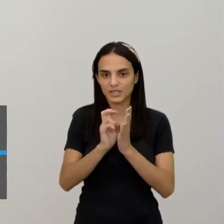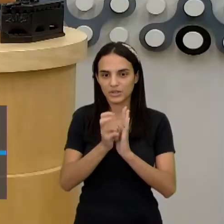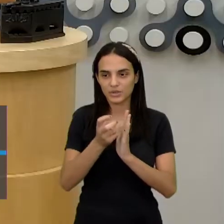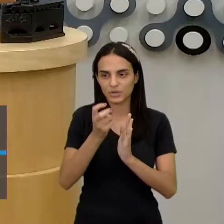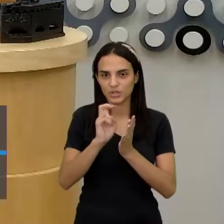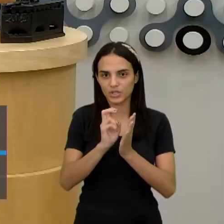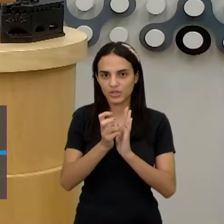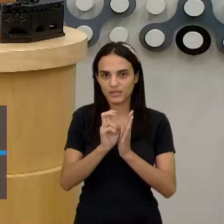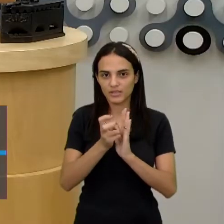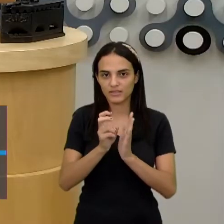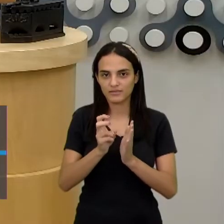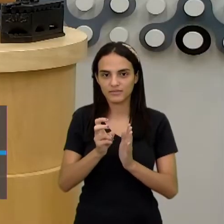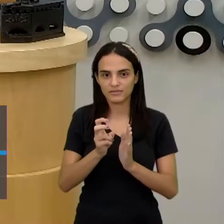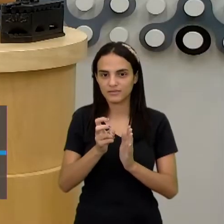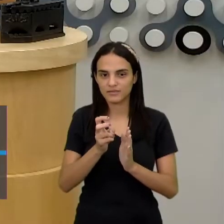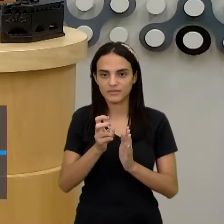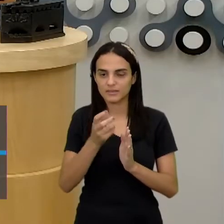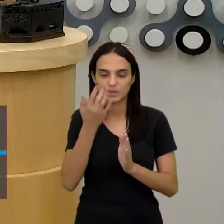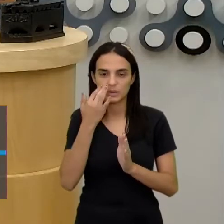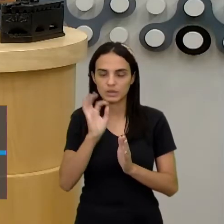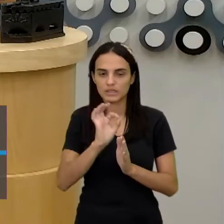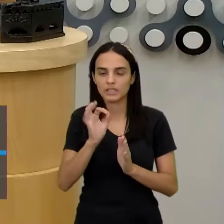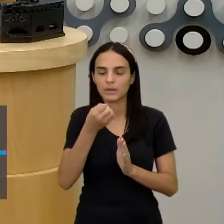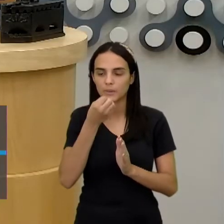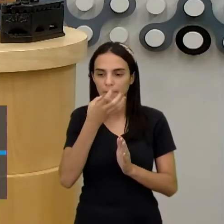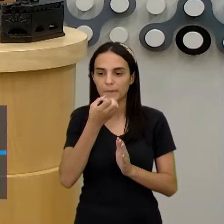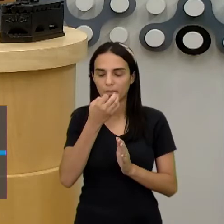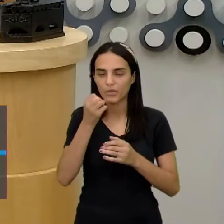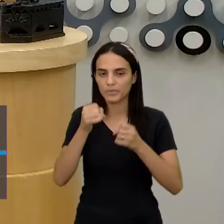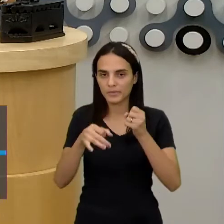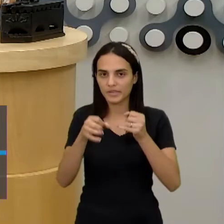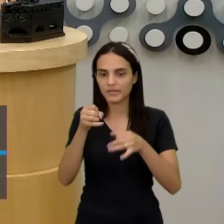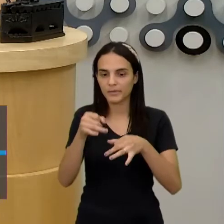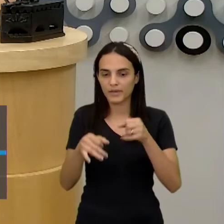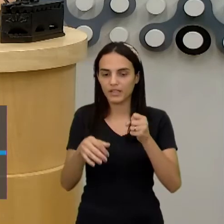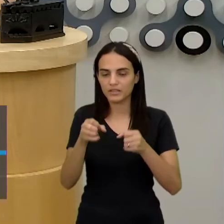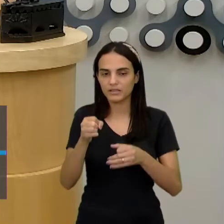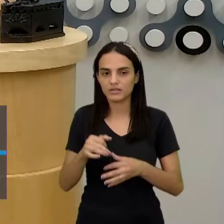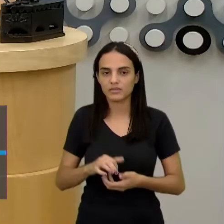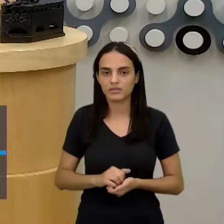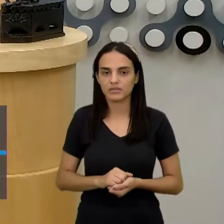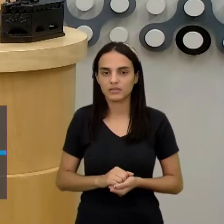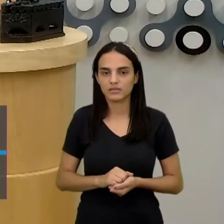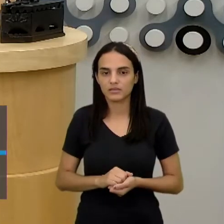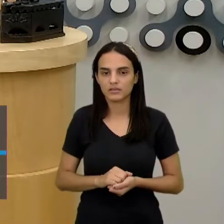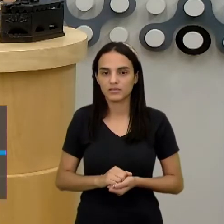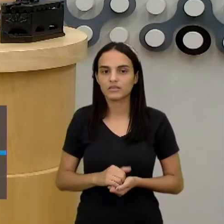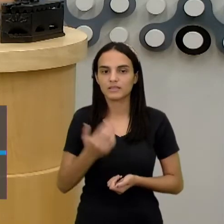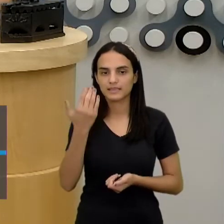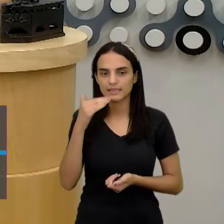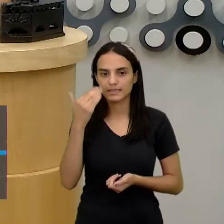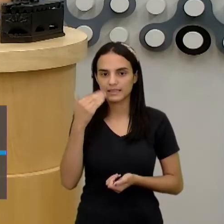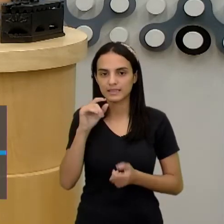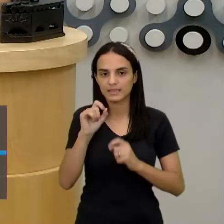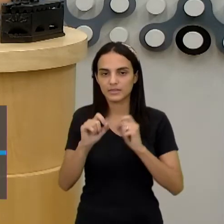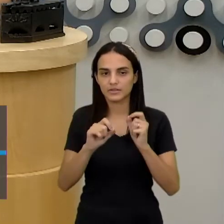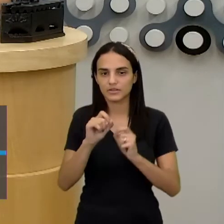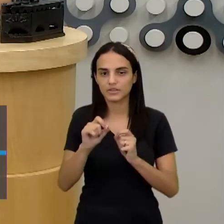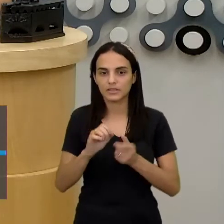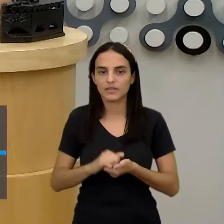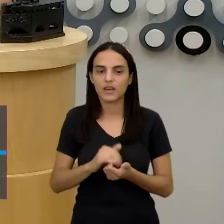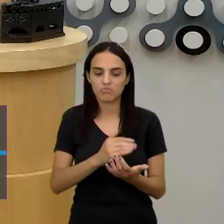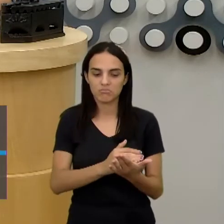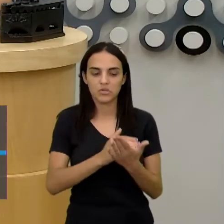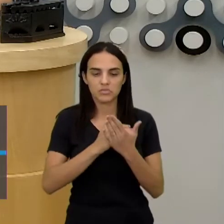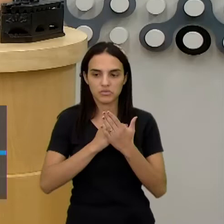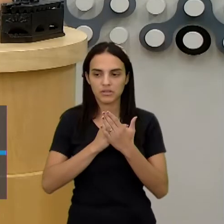Isso mesmo. Vai achar que é tudo índio. E é bom explicar. É realmente, assim, eu gostei bastante de entender sobre semântica e isso vai me ajudar muito